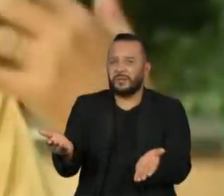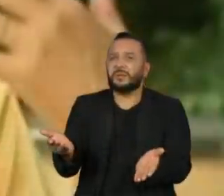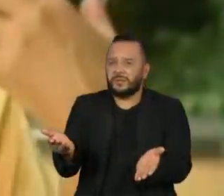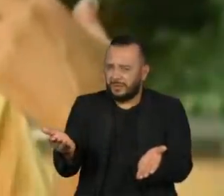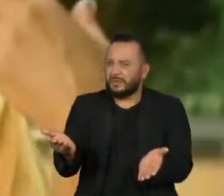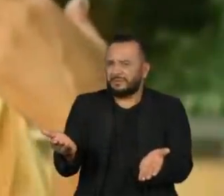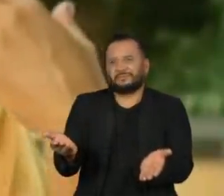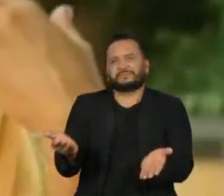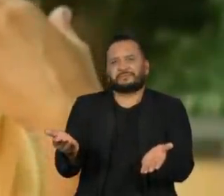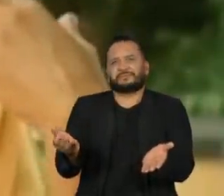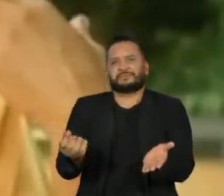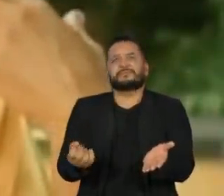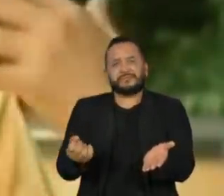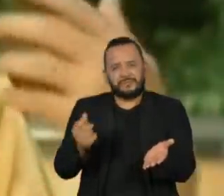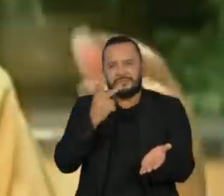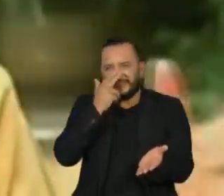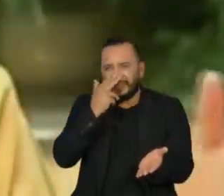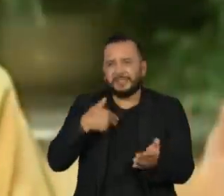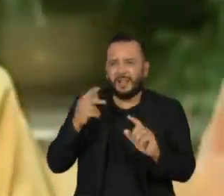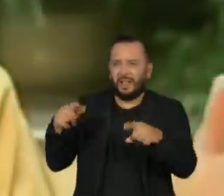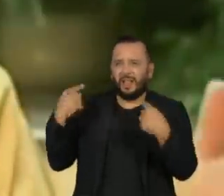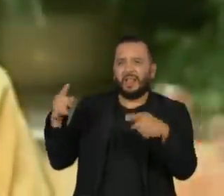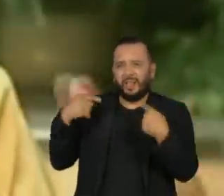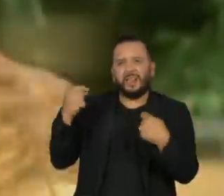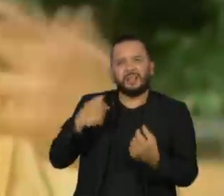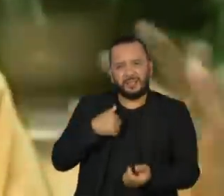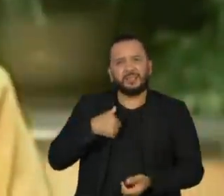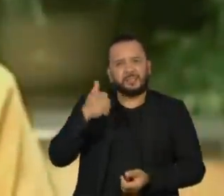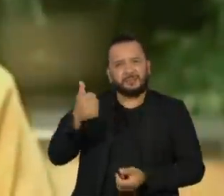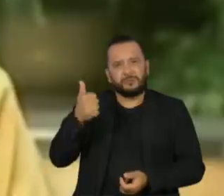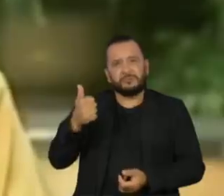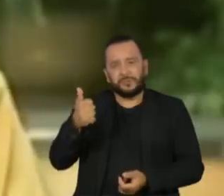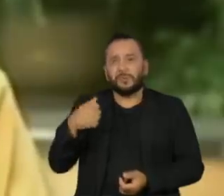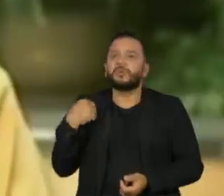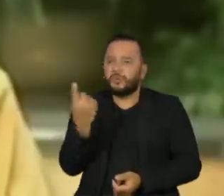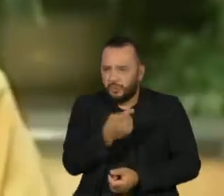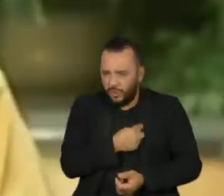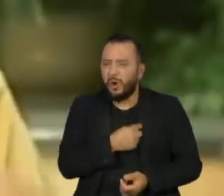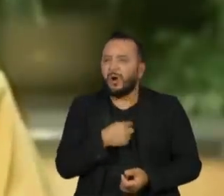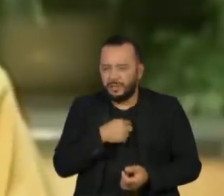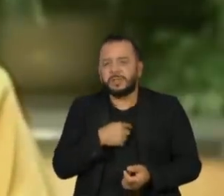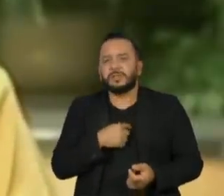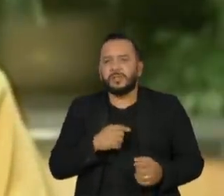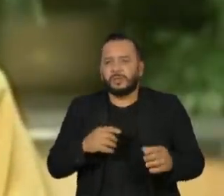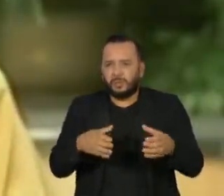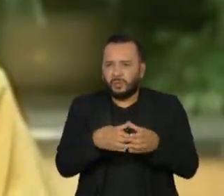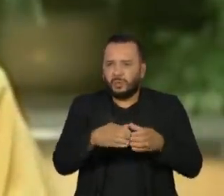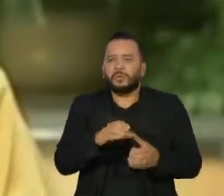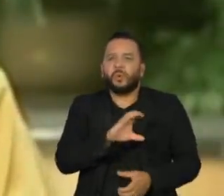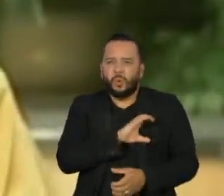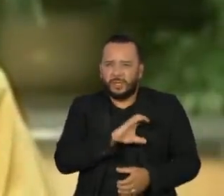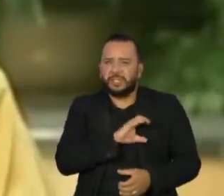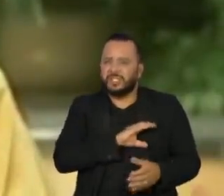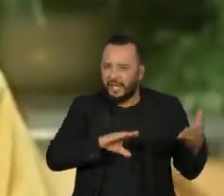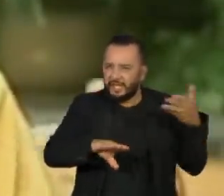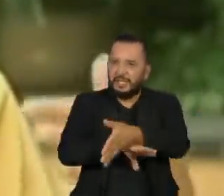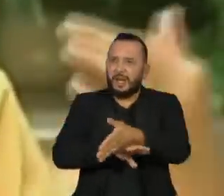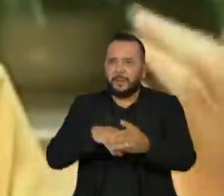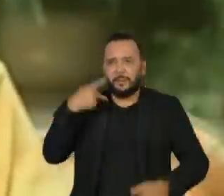aí foi cutucar mesmo a onça com vara curta, aí politizamos, aí a coisa ficou bonita. Ficou muito legal